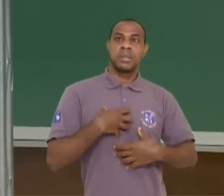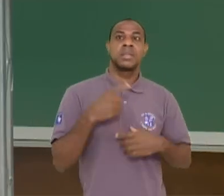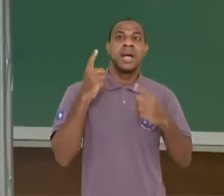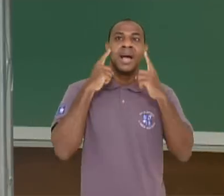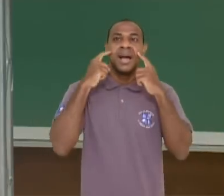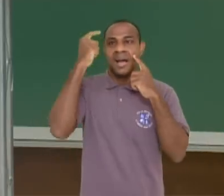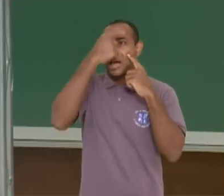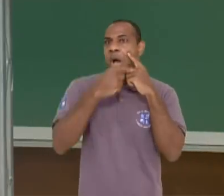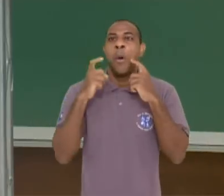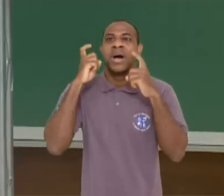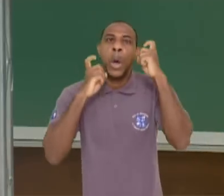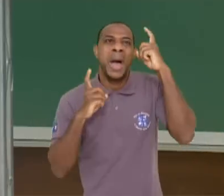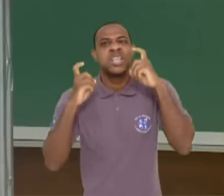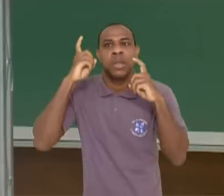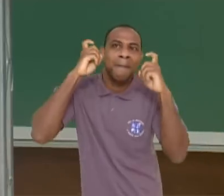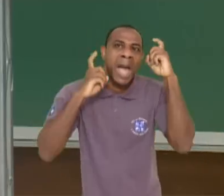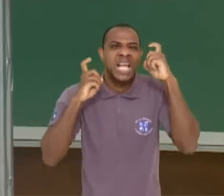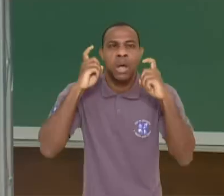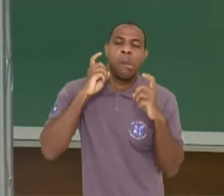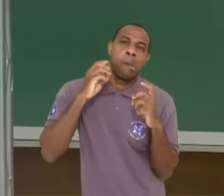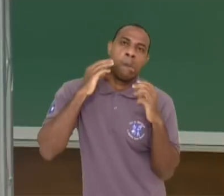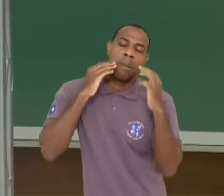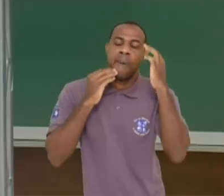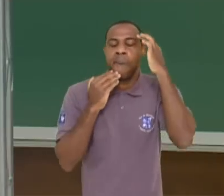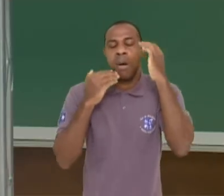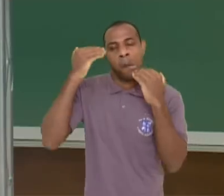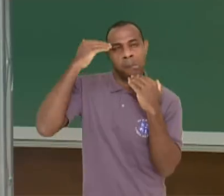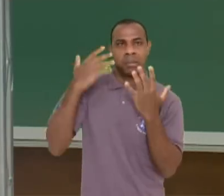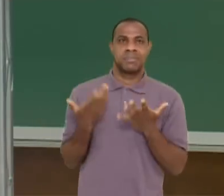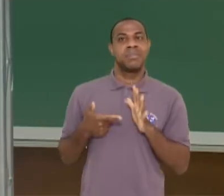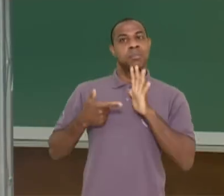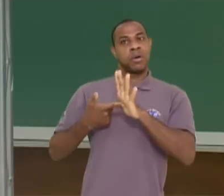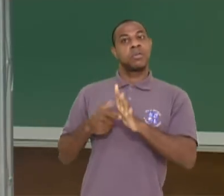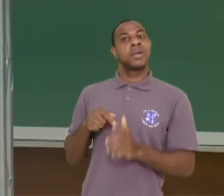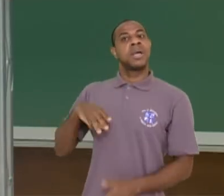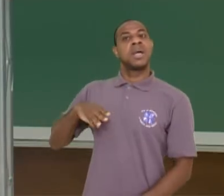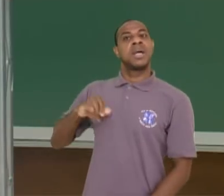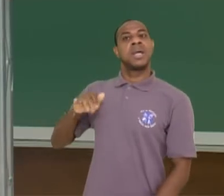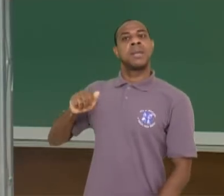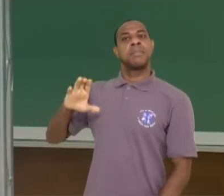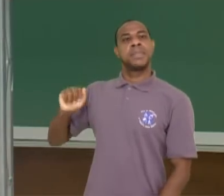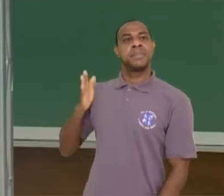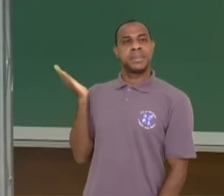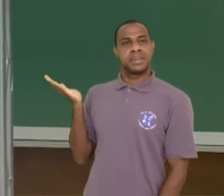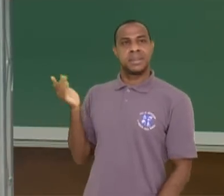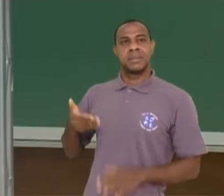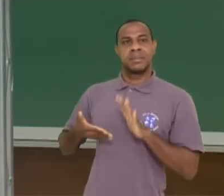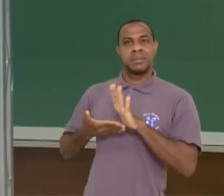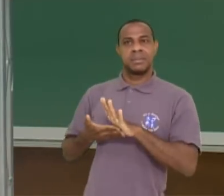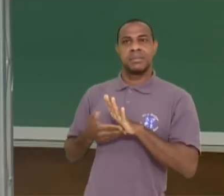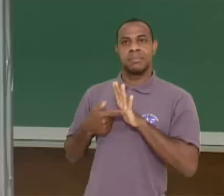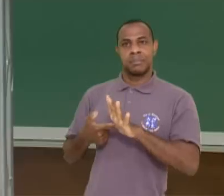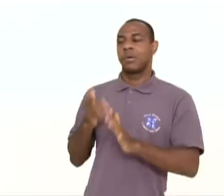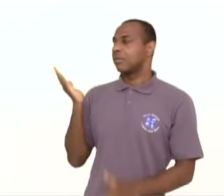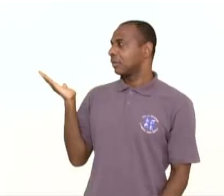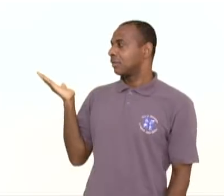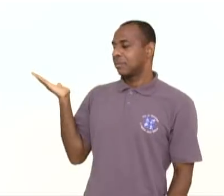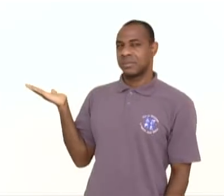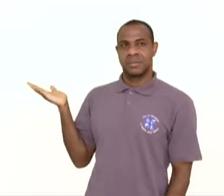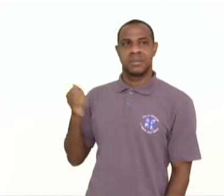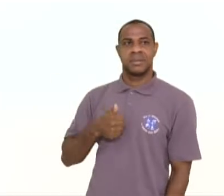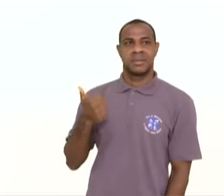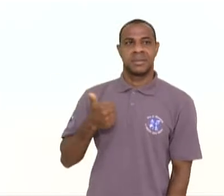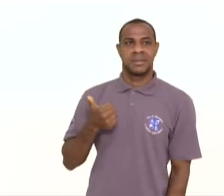né? Então tudo isso daí entra dentro da mímica. Então dá para estar retratado nestas imagens aqui, né? Então nós podemos ver na primeira imagem ali